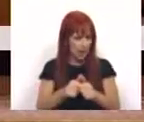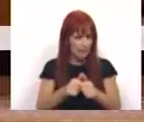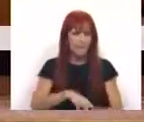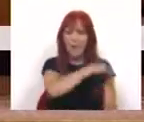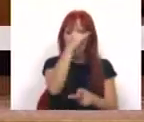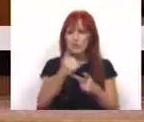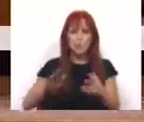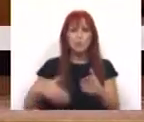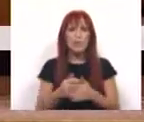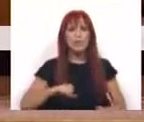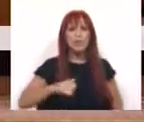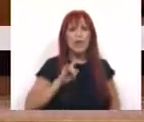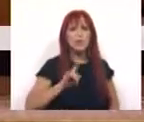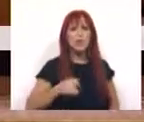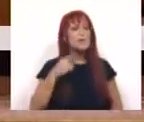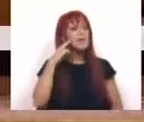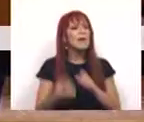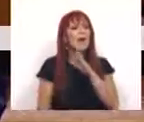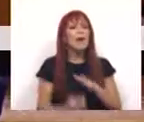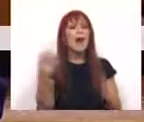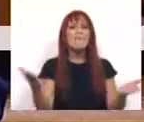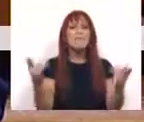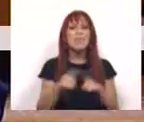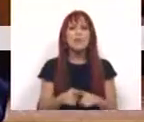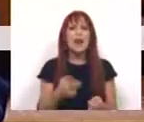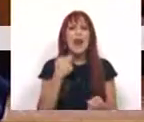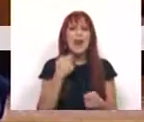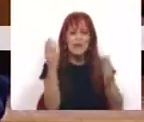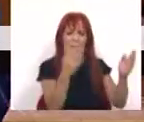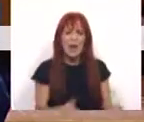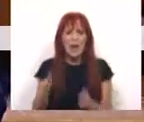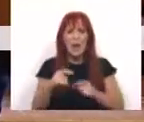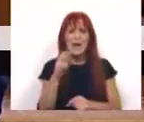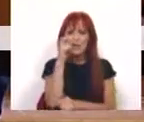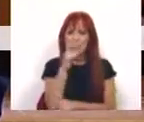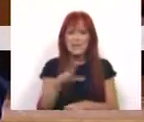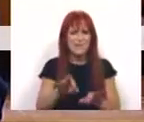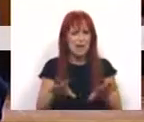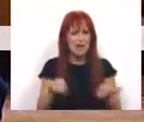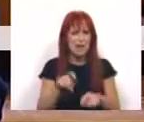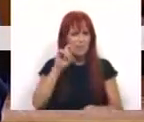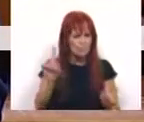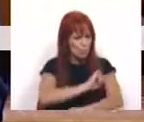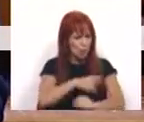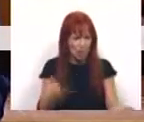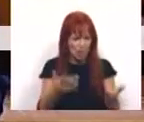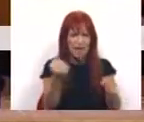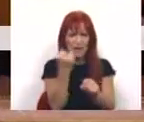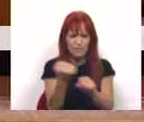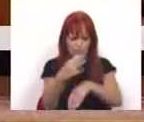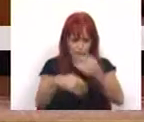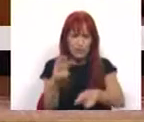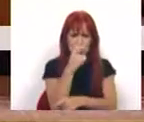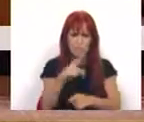A segunda proposta dos Verdes visa criar incentivos para a microprodução de energia como forma de potenciar a eficiência